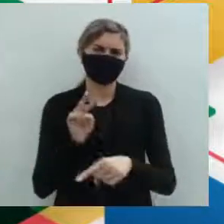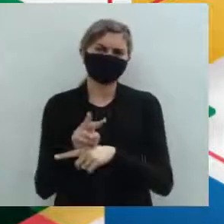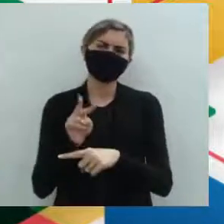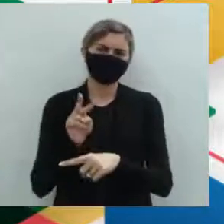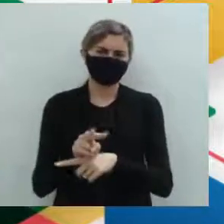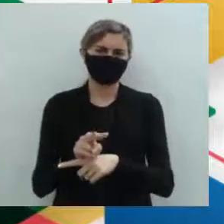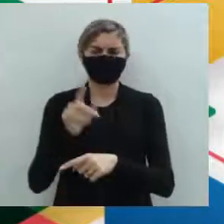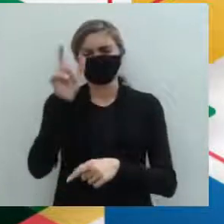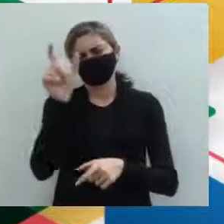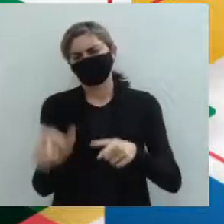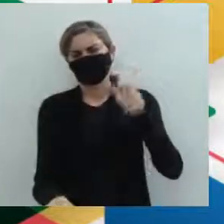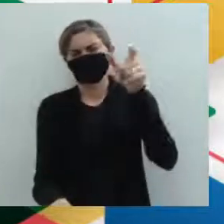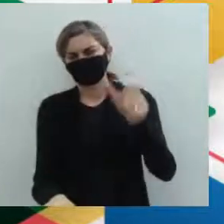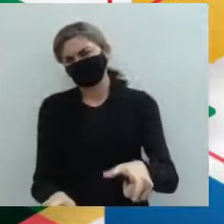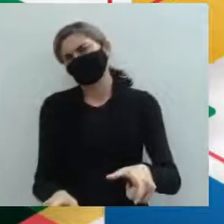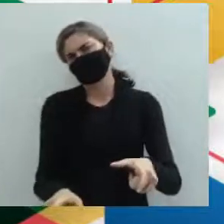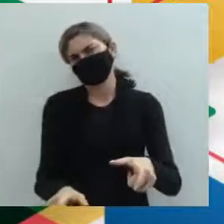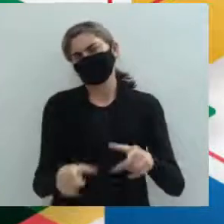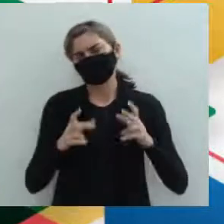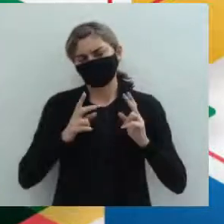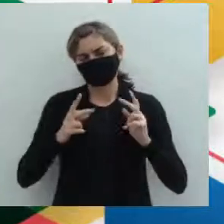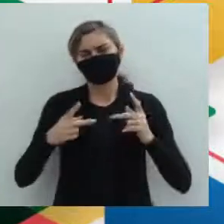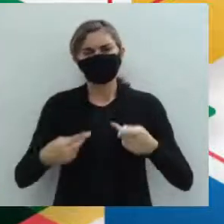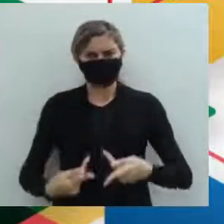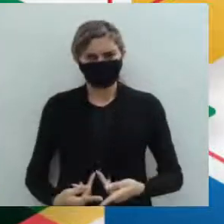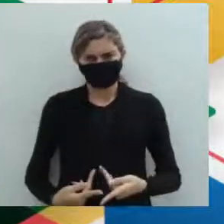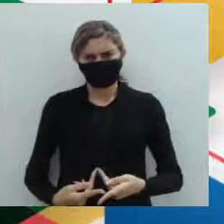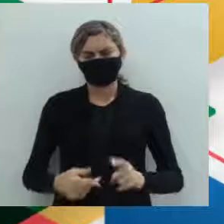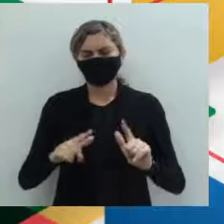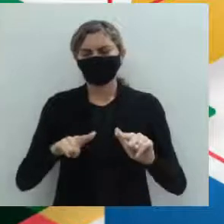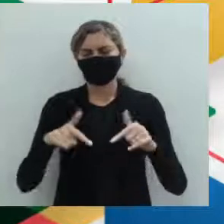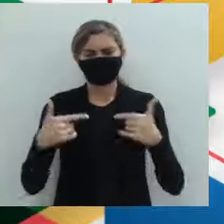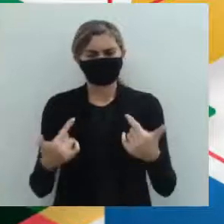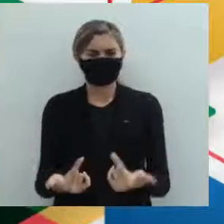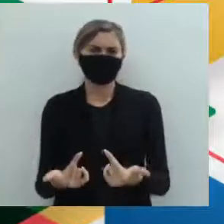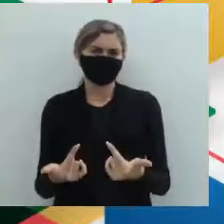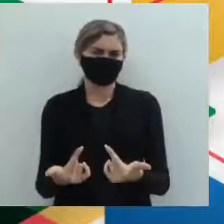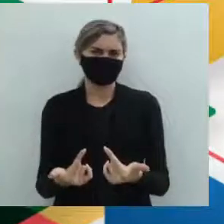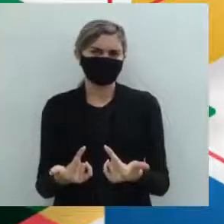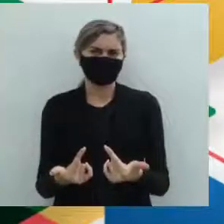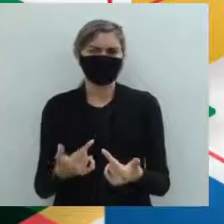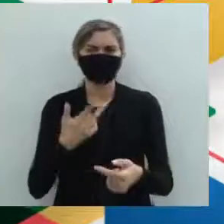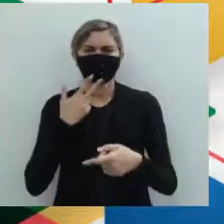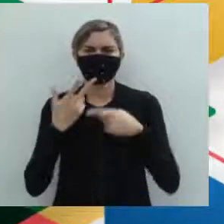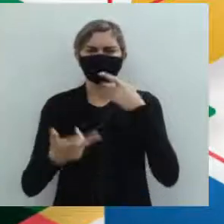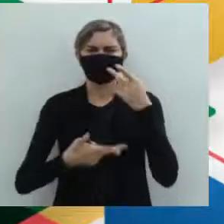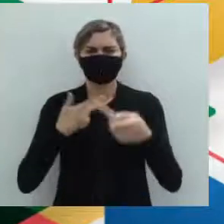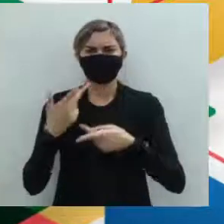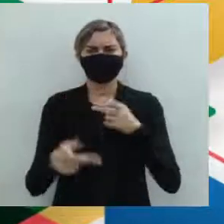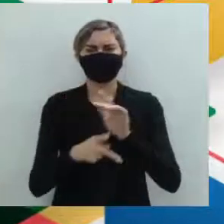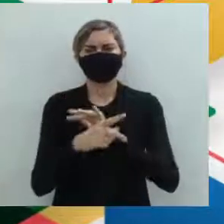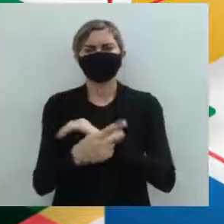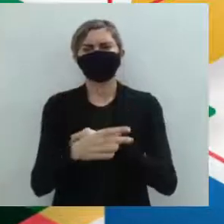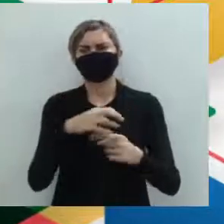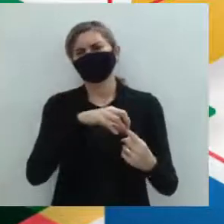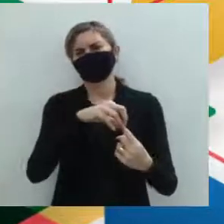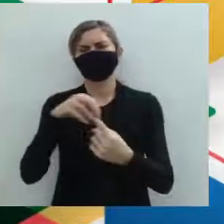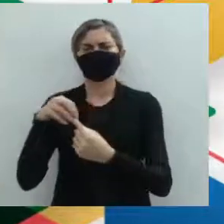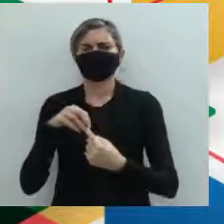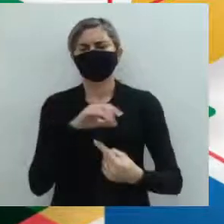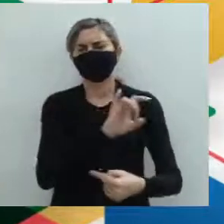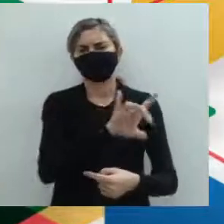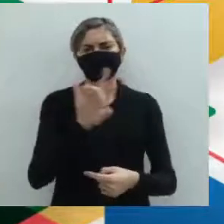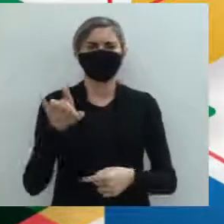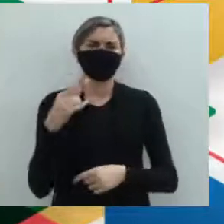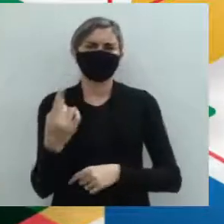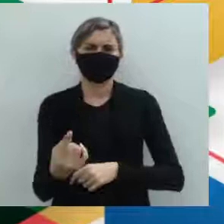a espécie, a gente está falando da espécie humana, e as ações que dizem respeito às individualidades de cada ser.